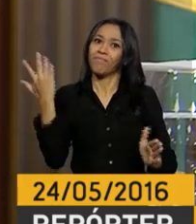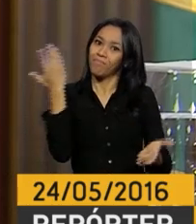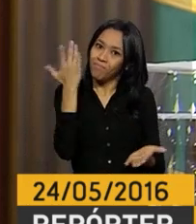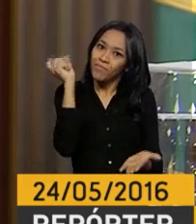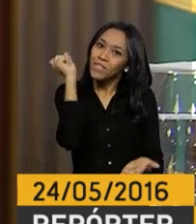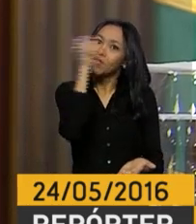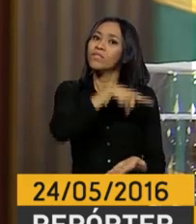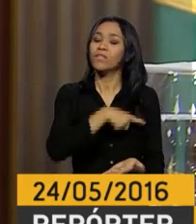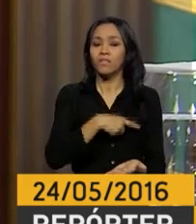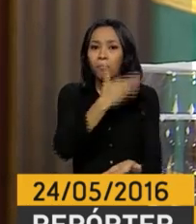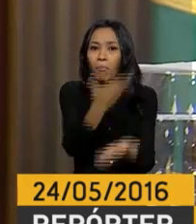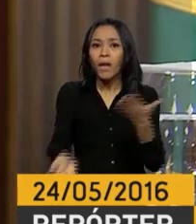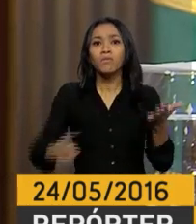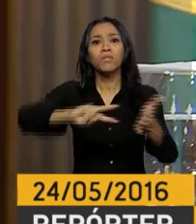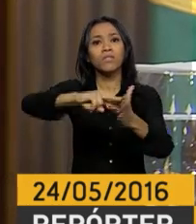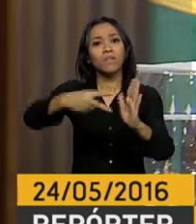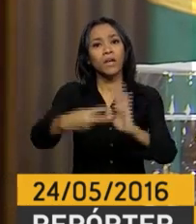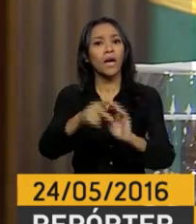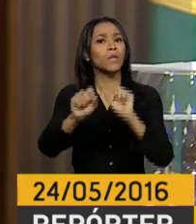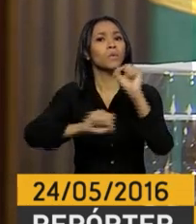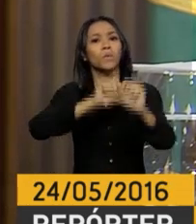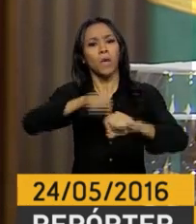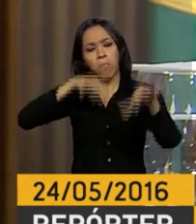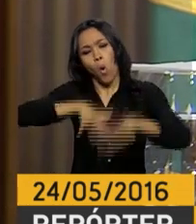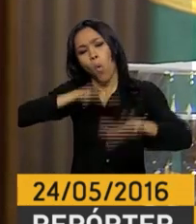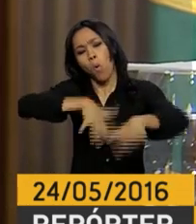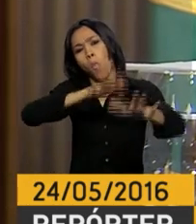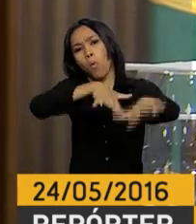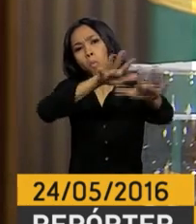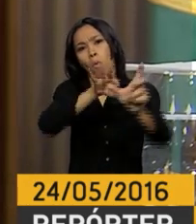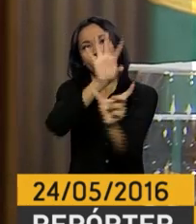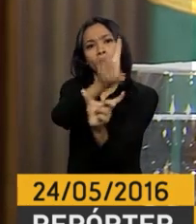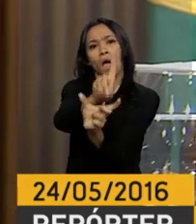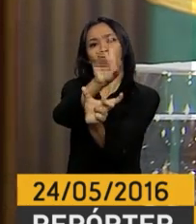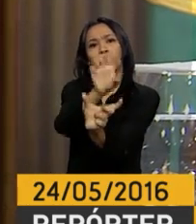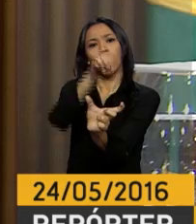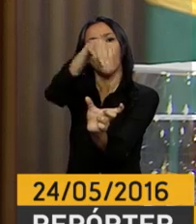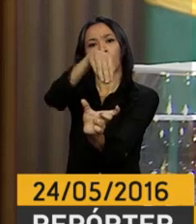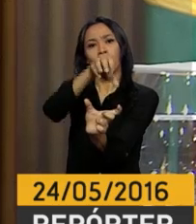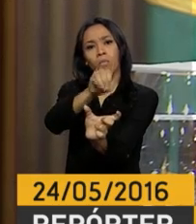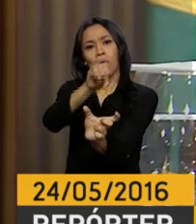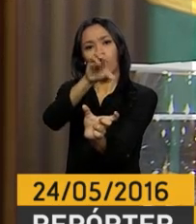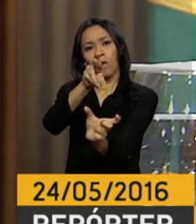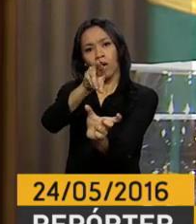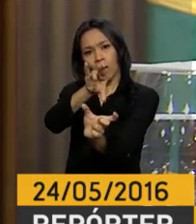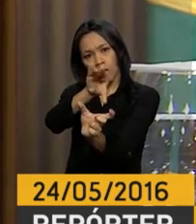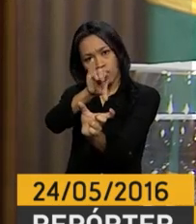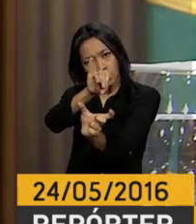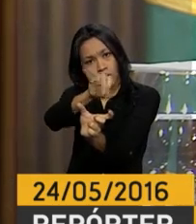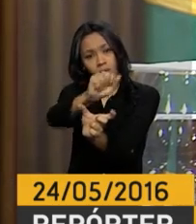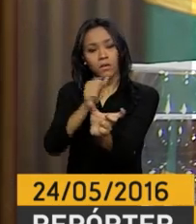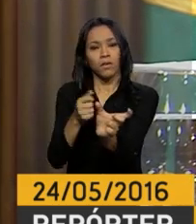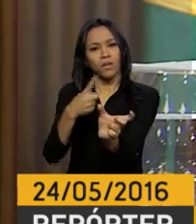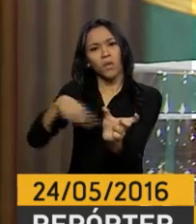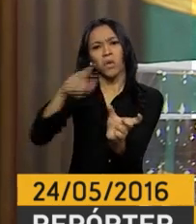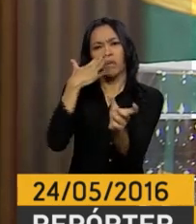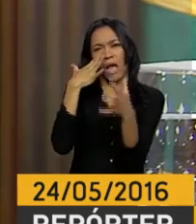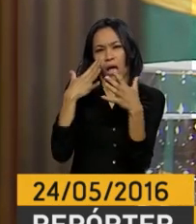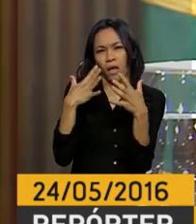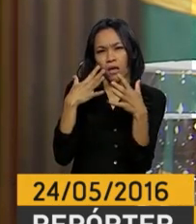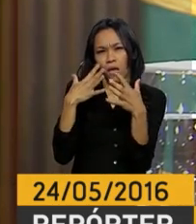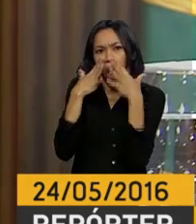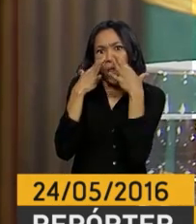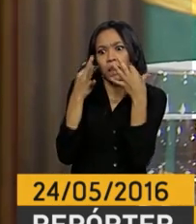significado. Não é? Então, nós não temos que ficar nos atendo ao que